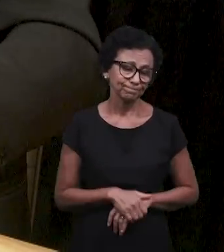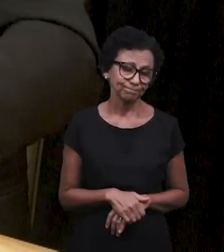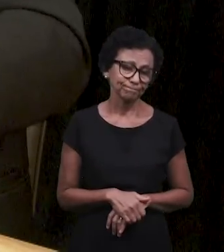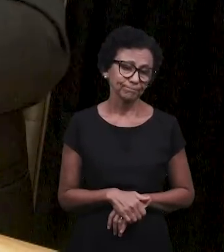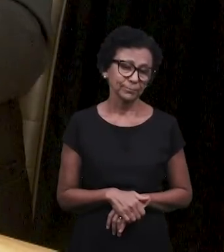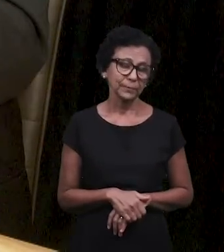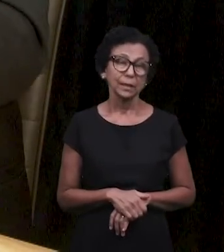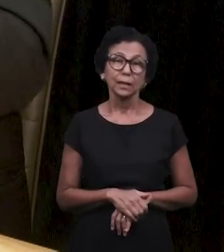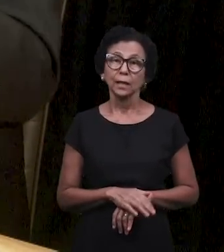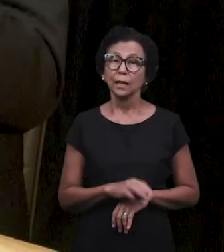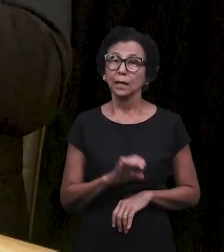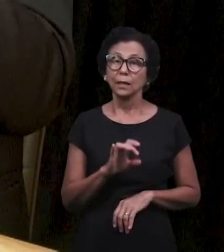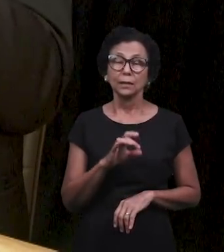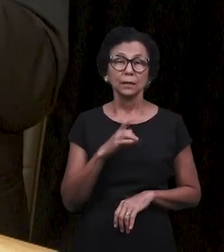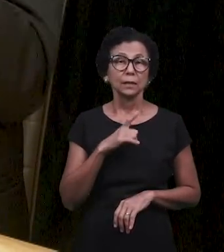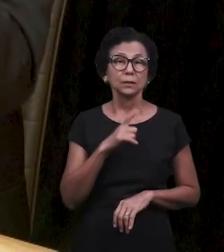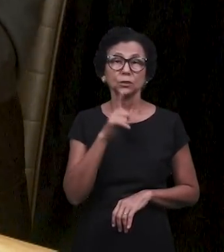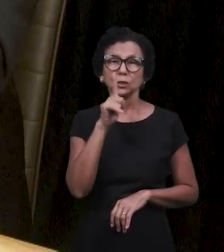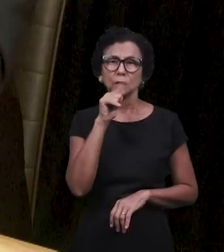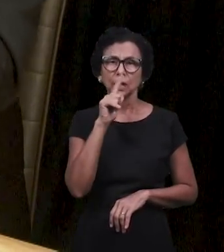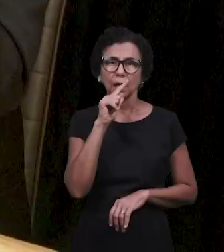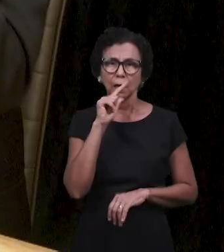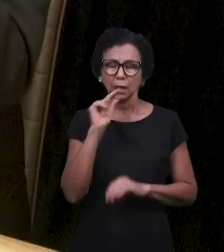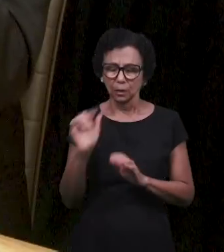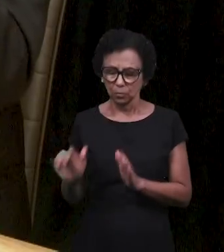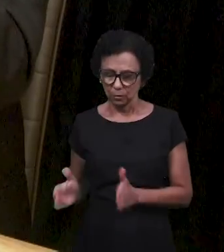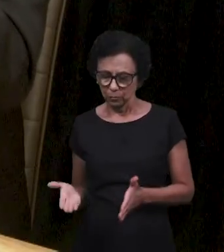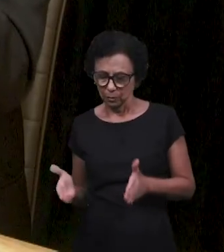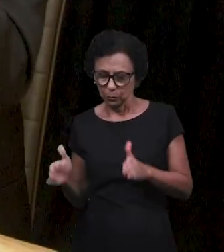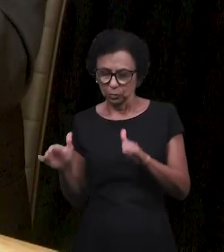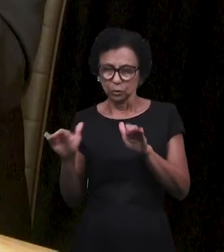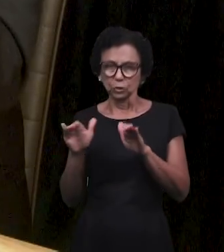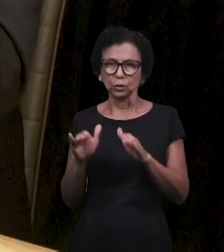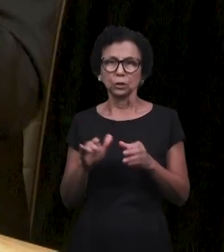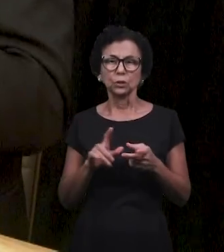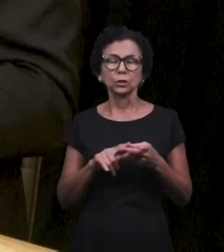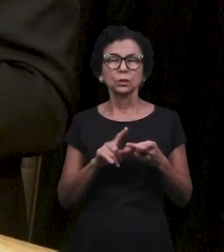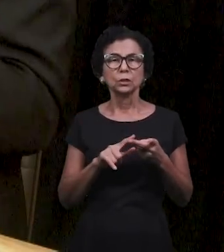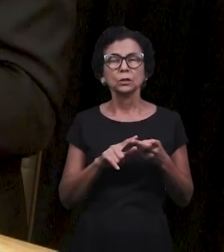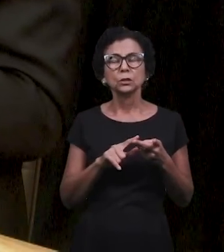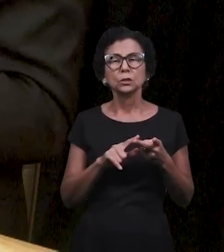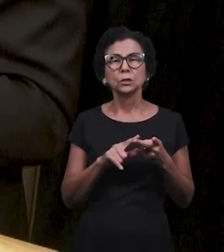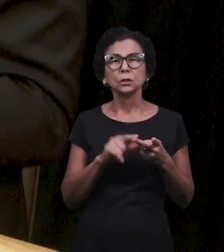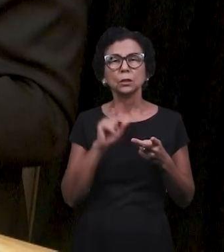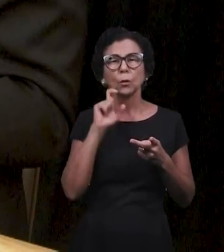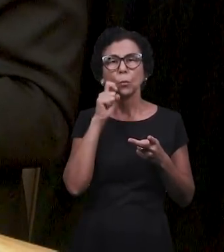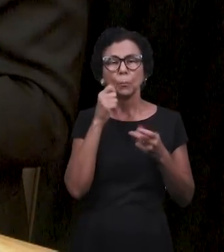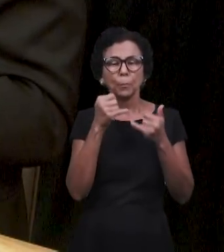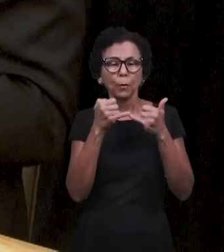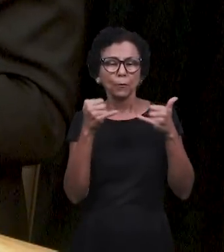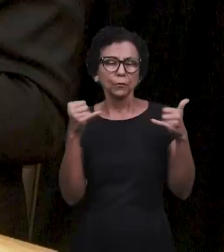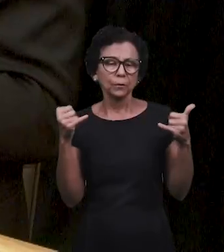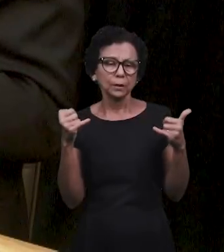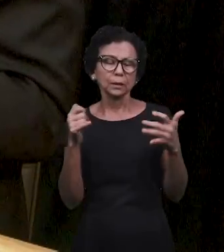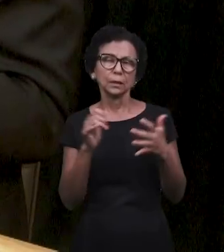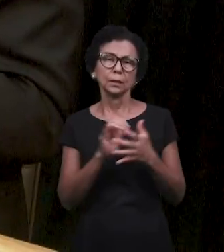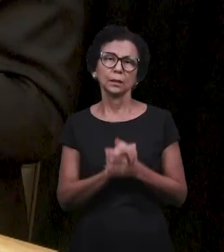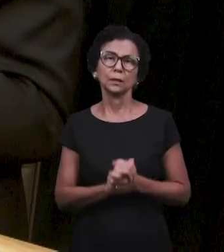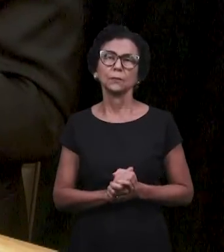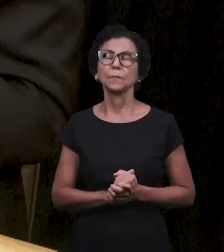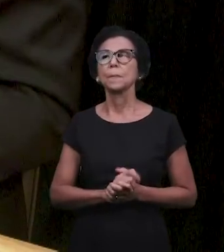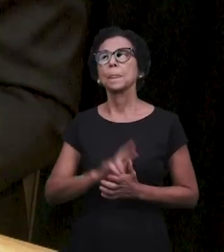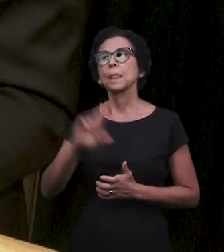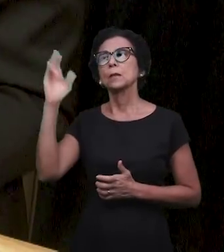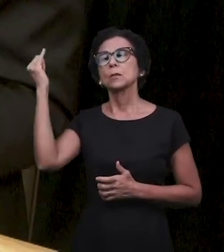Então, o maná e a água que o Senhor mandou para ele. Não, eu não te chamei para morrer aí, não. Eu te chamei para cumprir